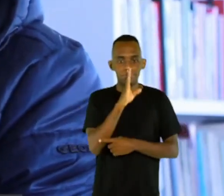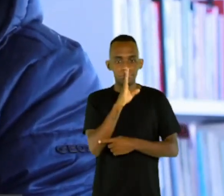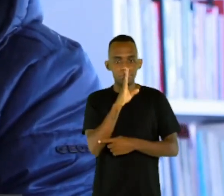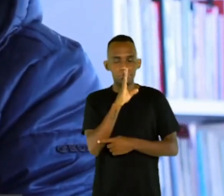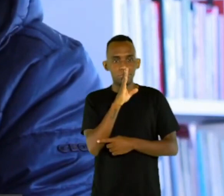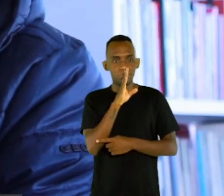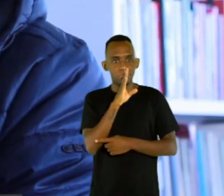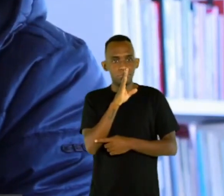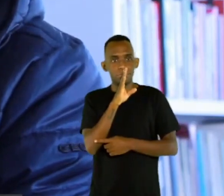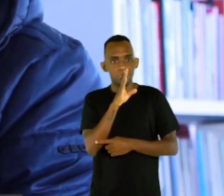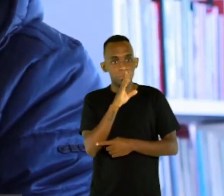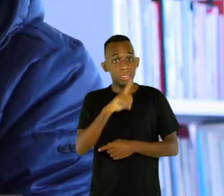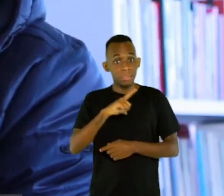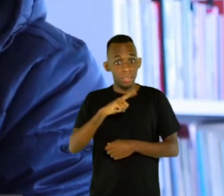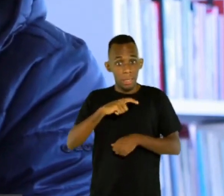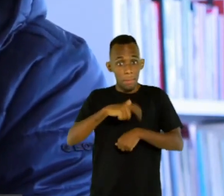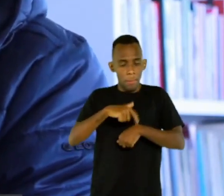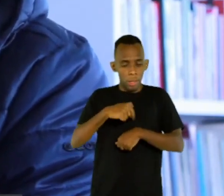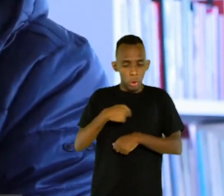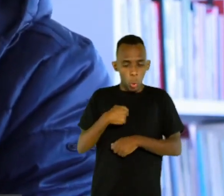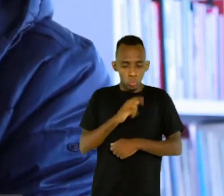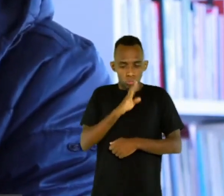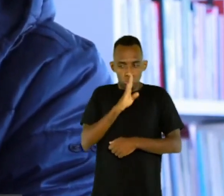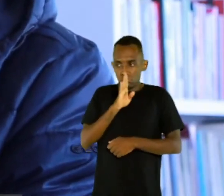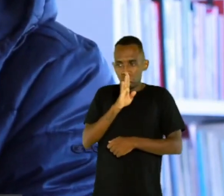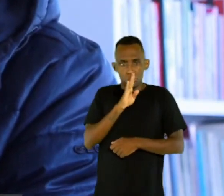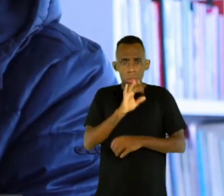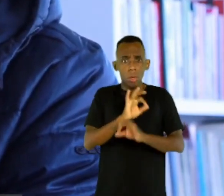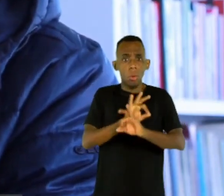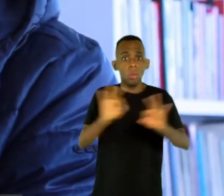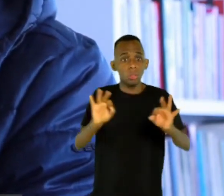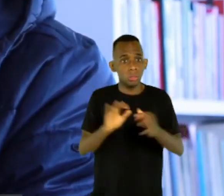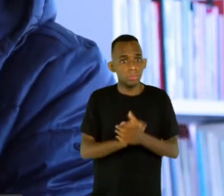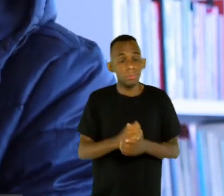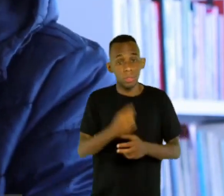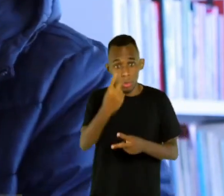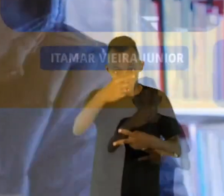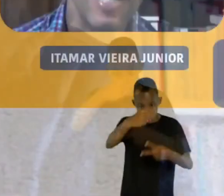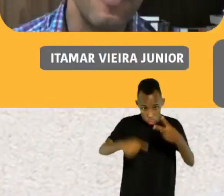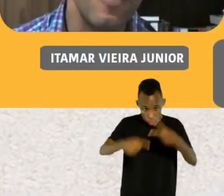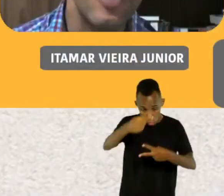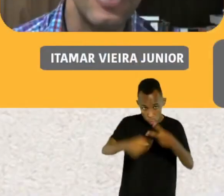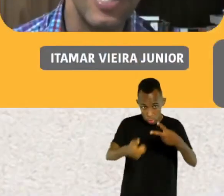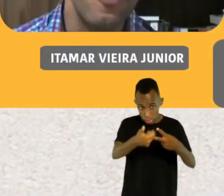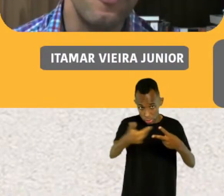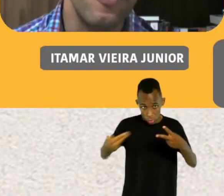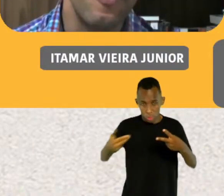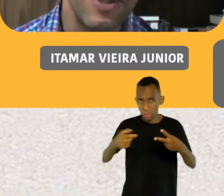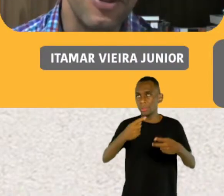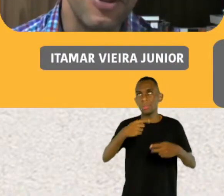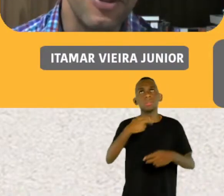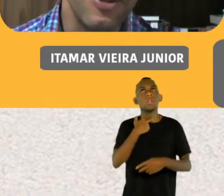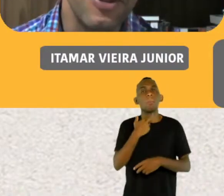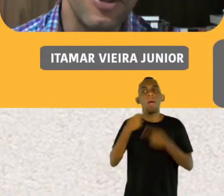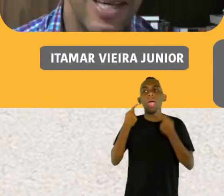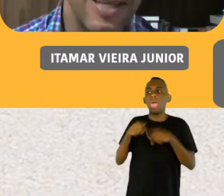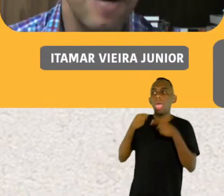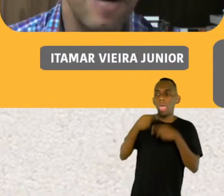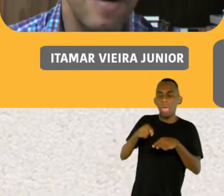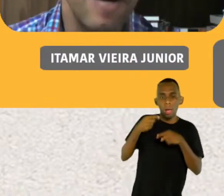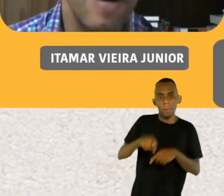Tem hora que eu fico aqui caladinho, tá ótimo, tá ótimo. Ó, duas A coisas. gente não pode reclamar que você é uma